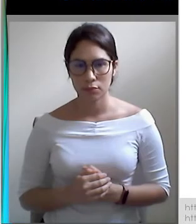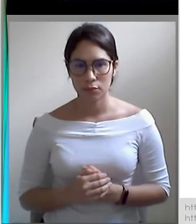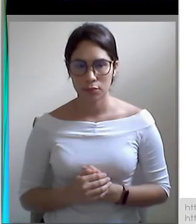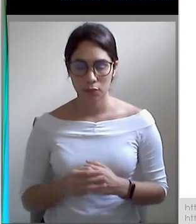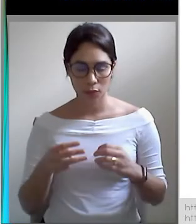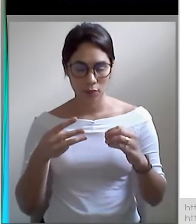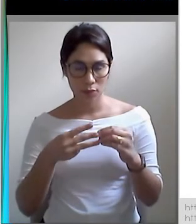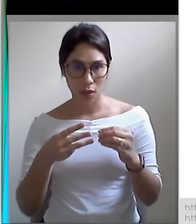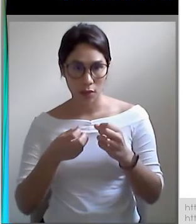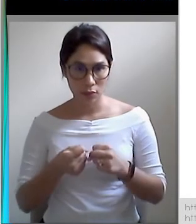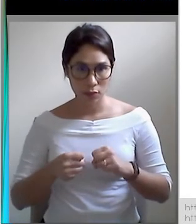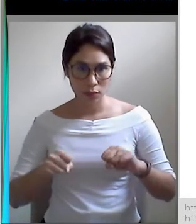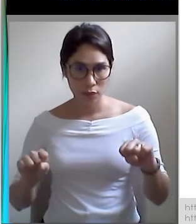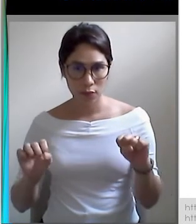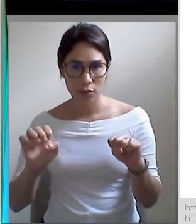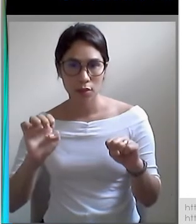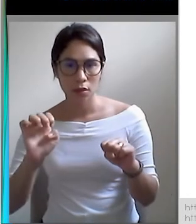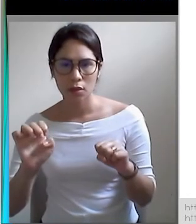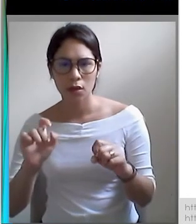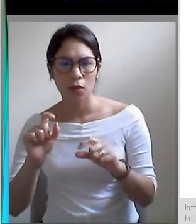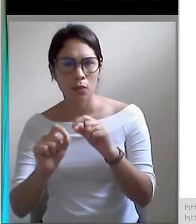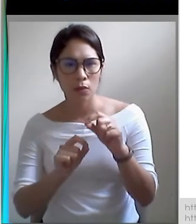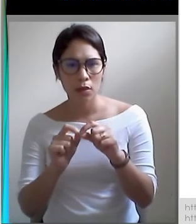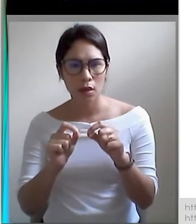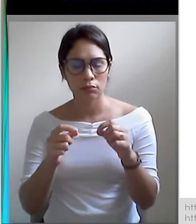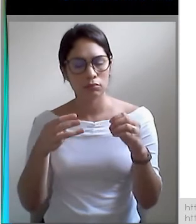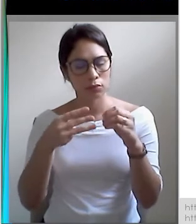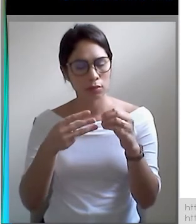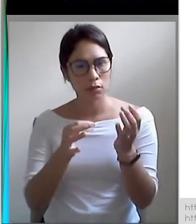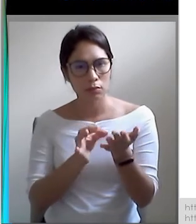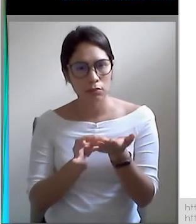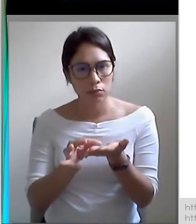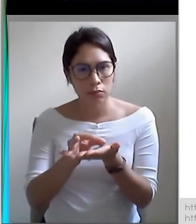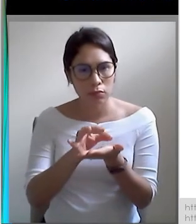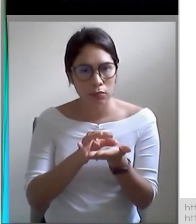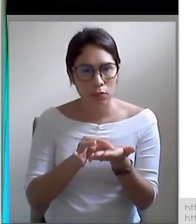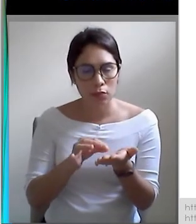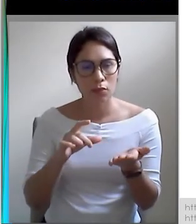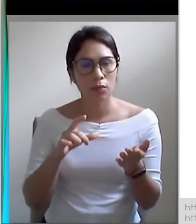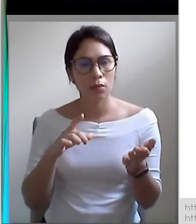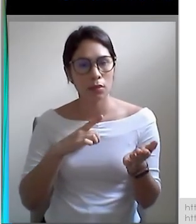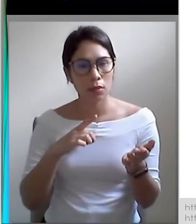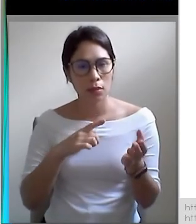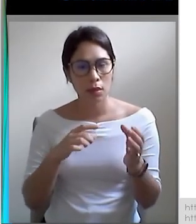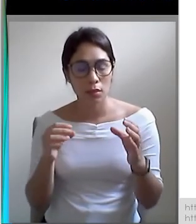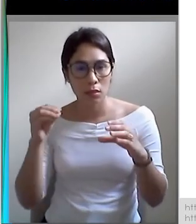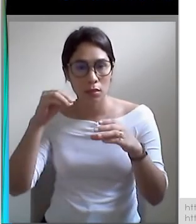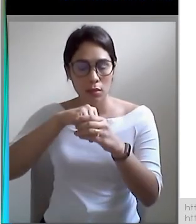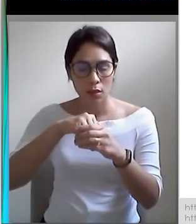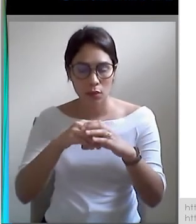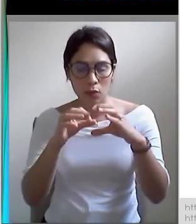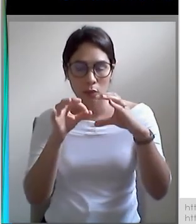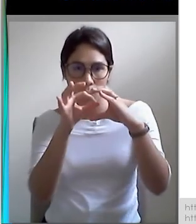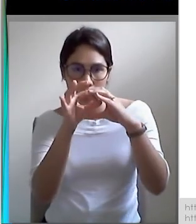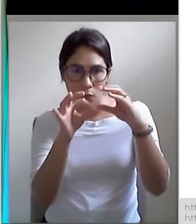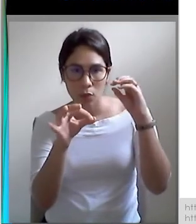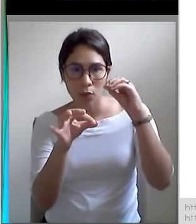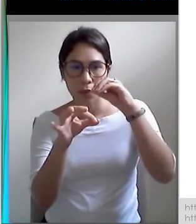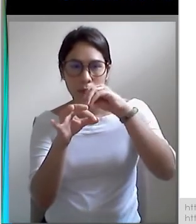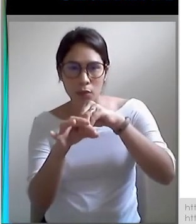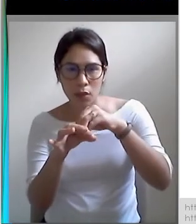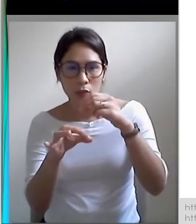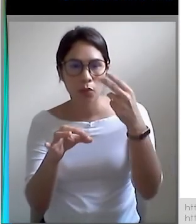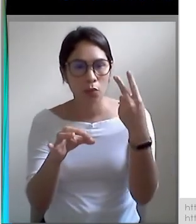Os eosinófilos são células granulares que apresentam núcleo com 2 a 3 lóbulos e grânulos que coram de